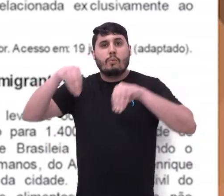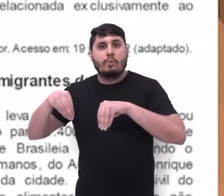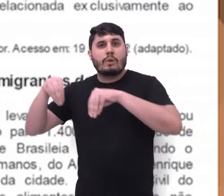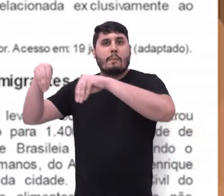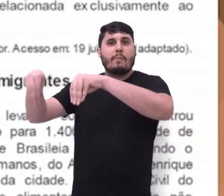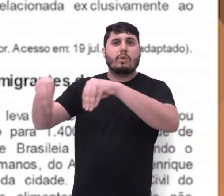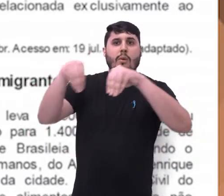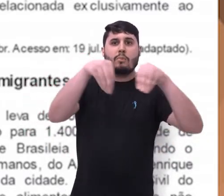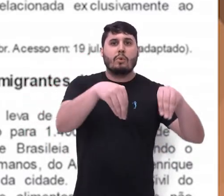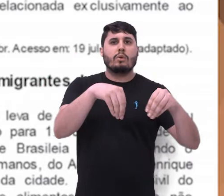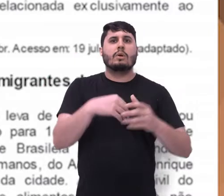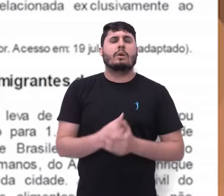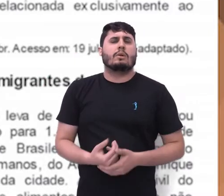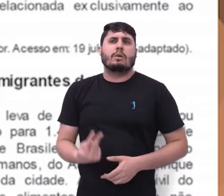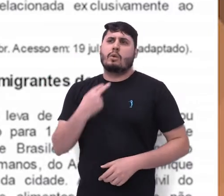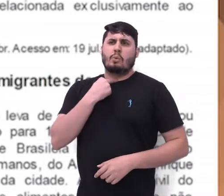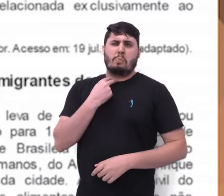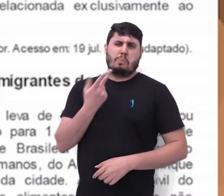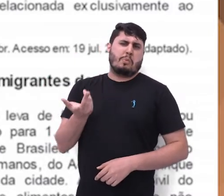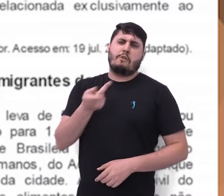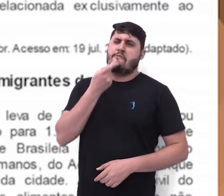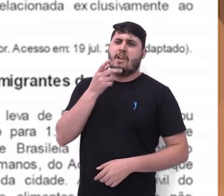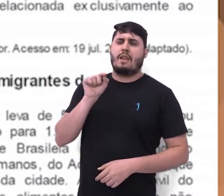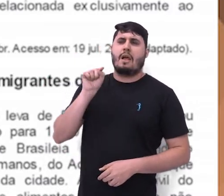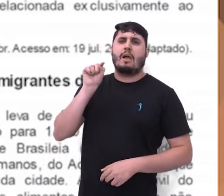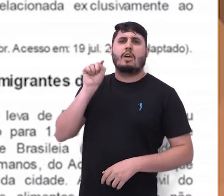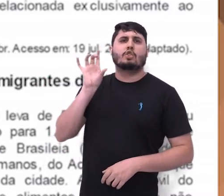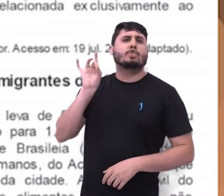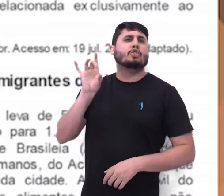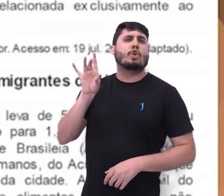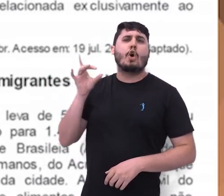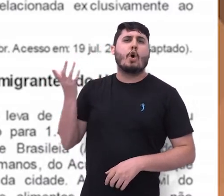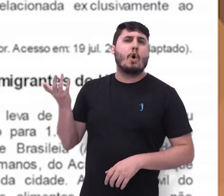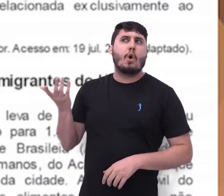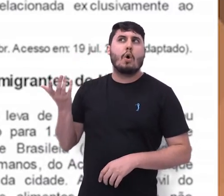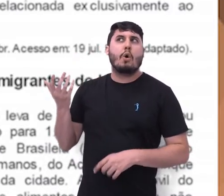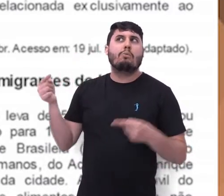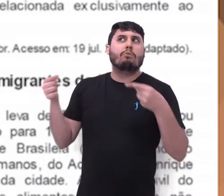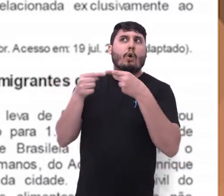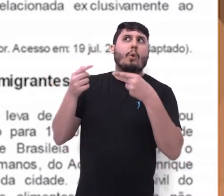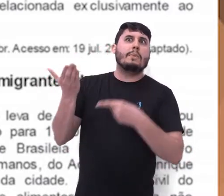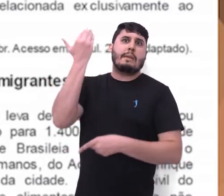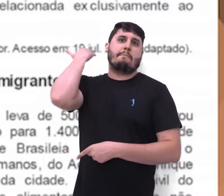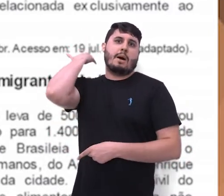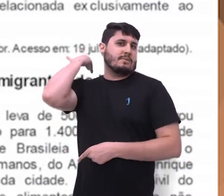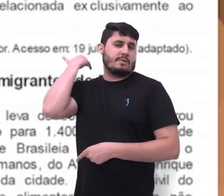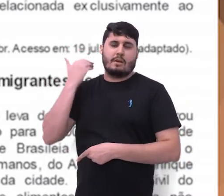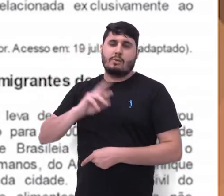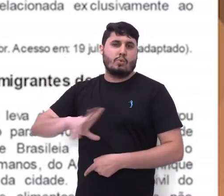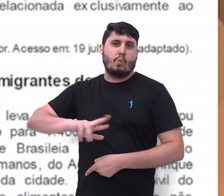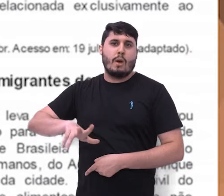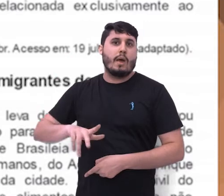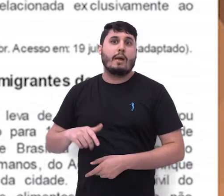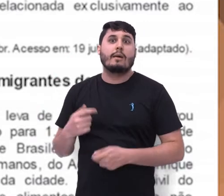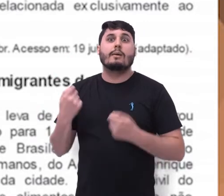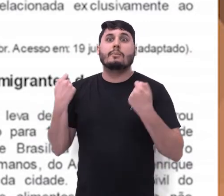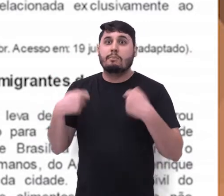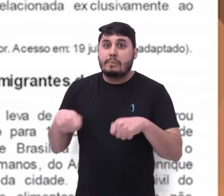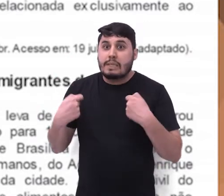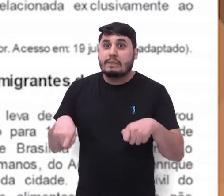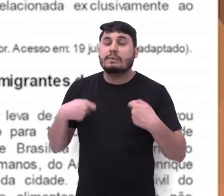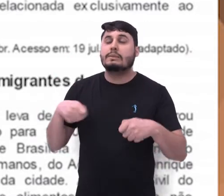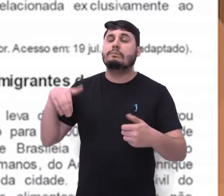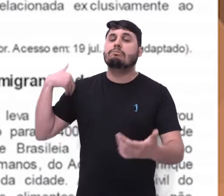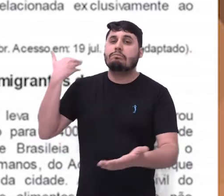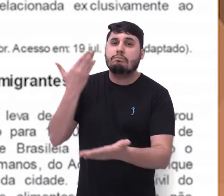não deve ser encarada como uma questão relacionada exclusivamente ao passado. Há a necessidade